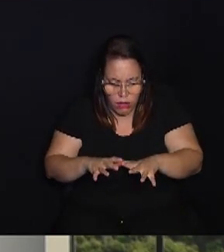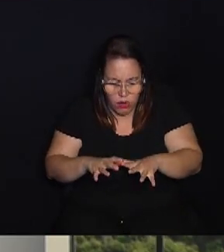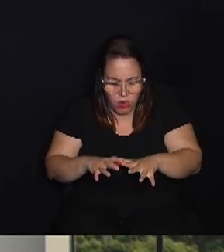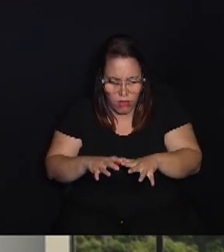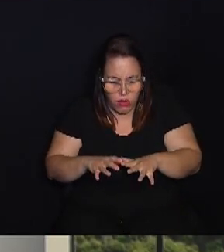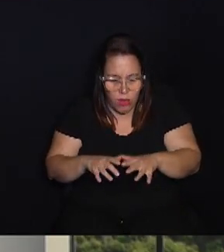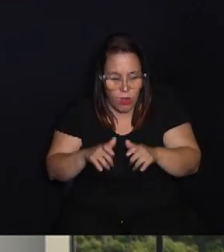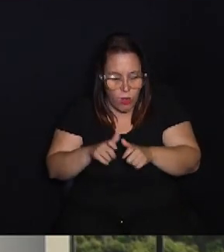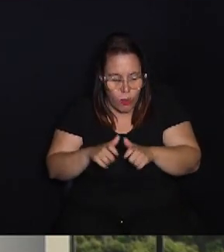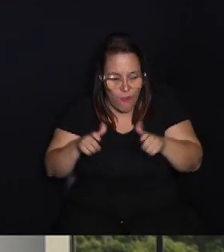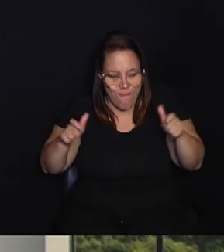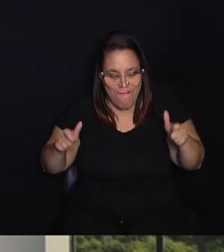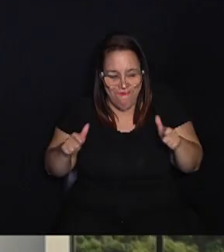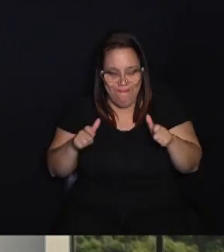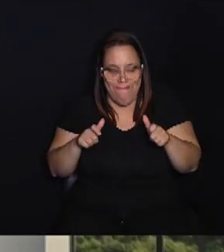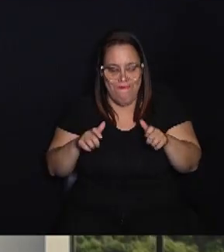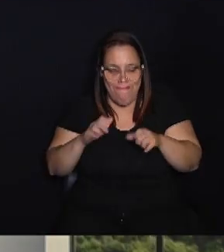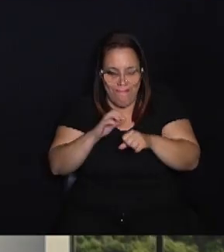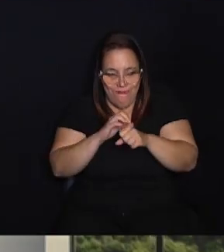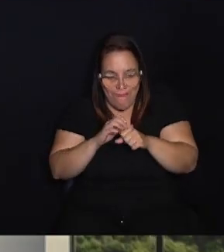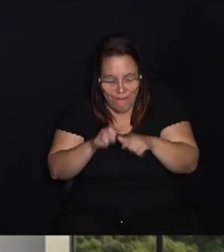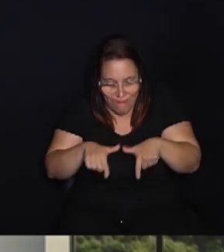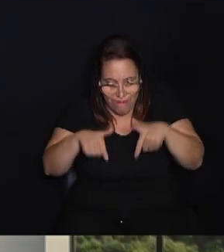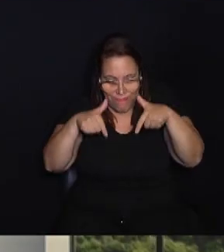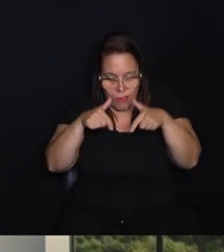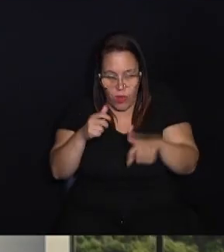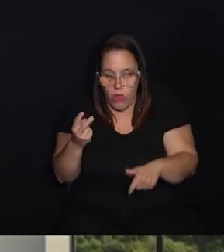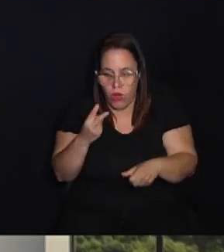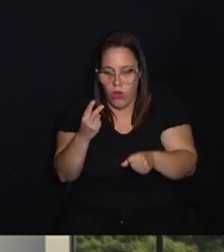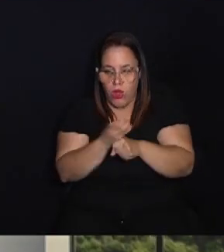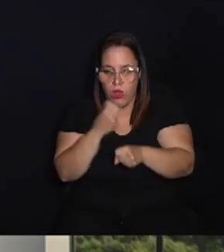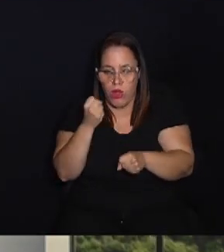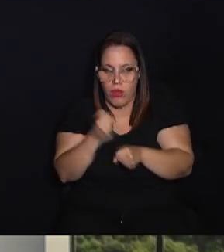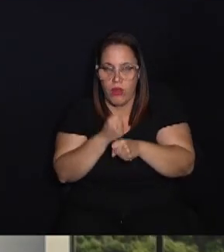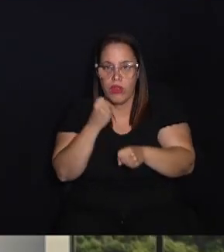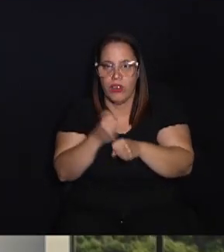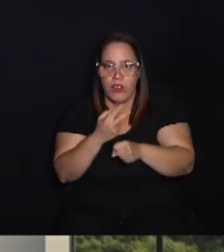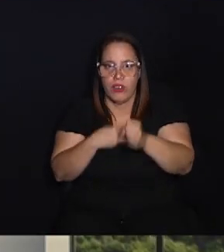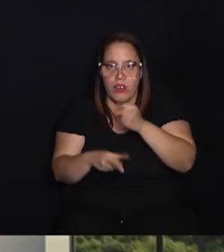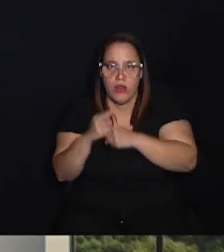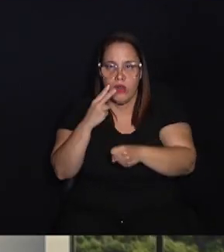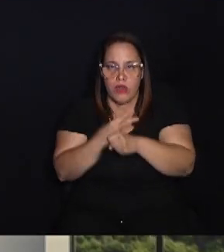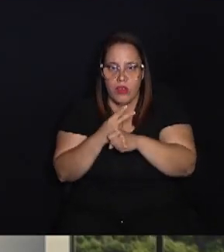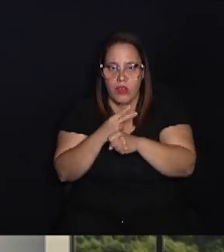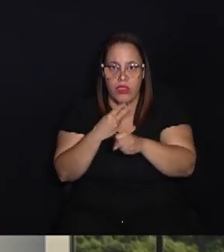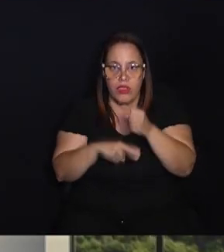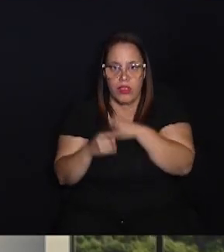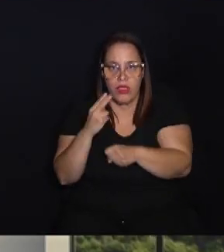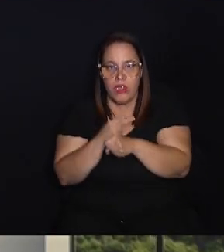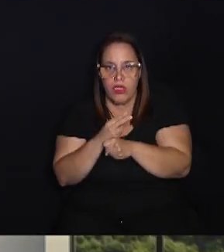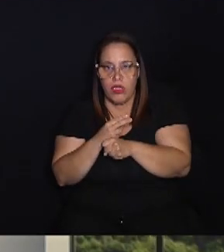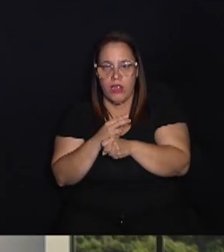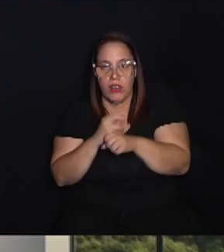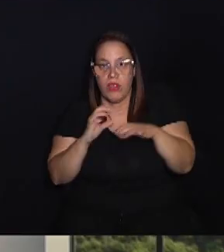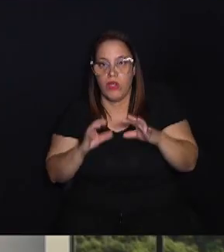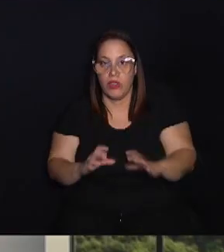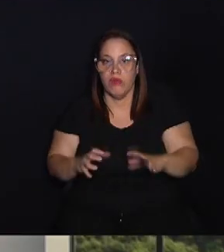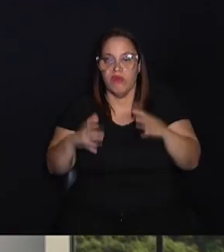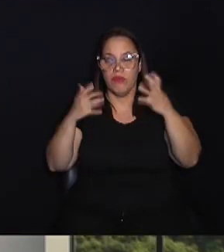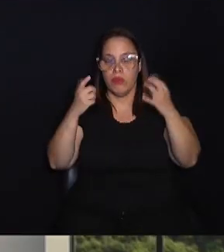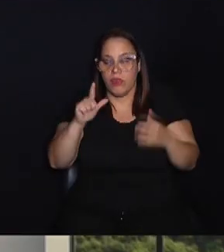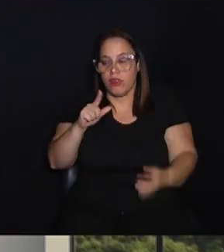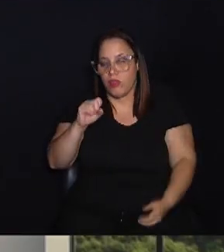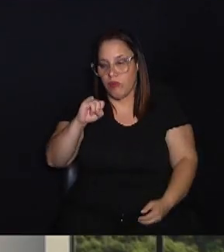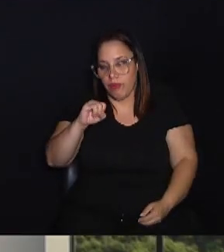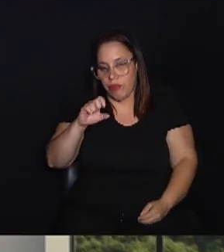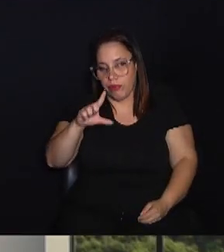estamos falando? Porque durante 2 anos, por exemplo, se não havia shows, nós tínhamos as lives para